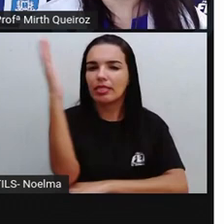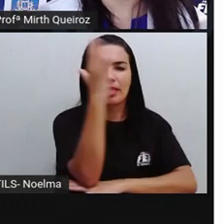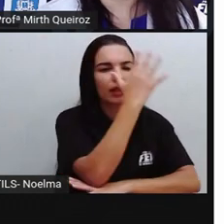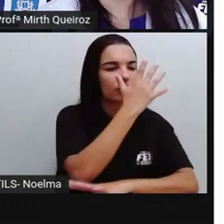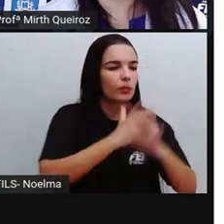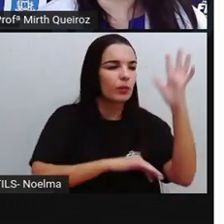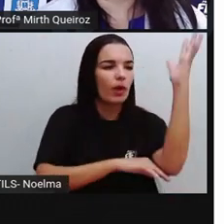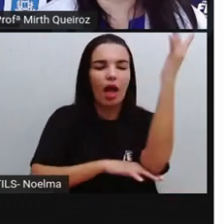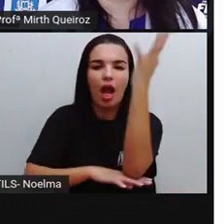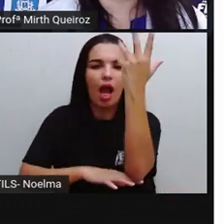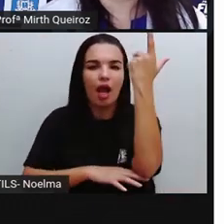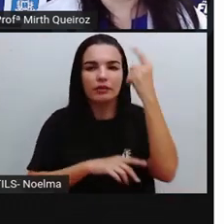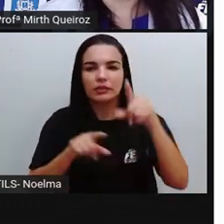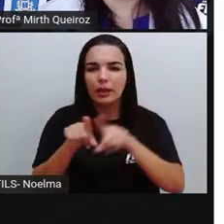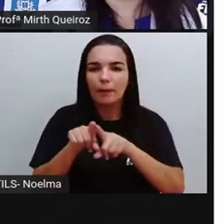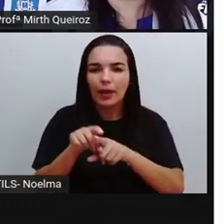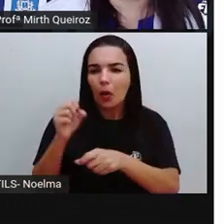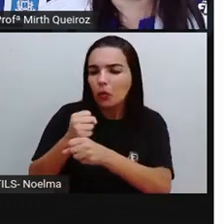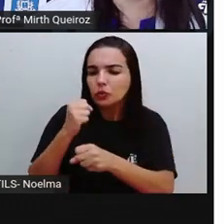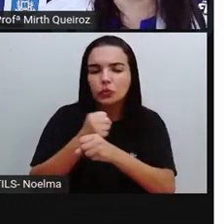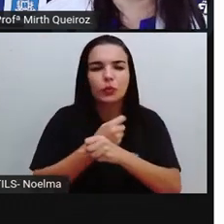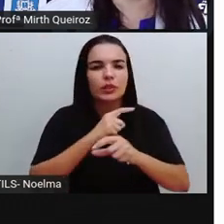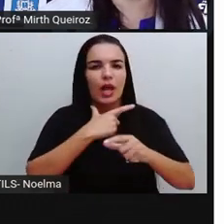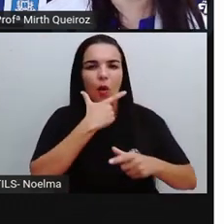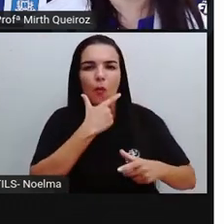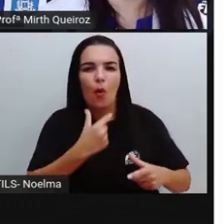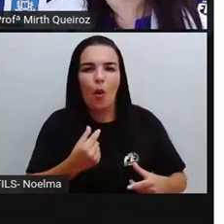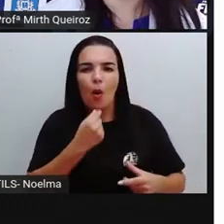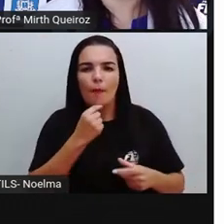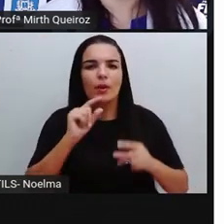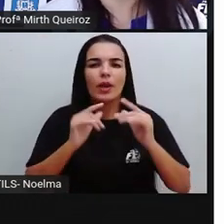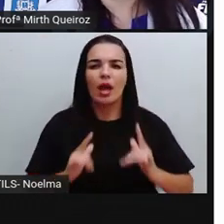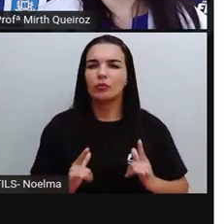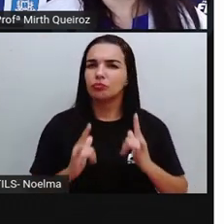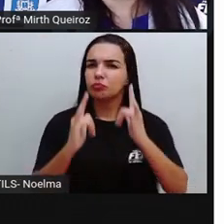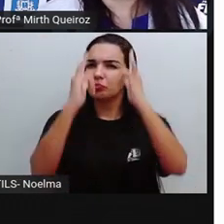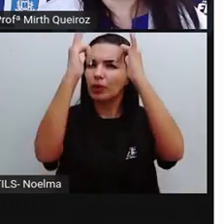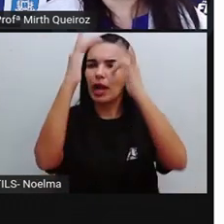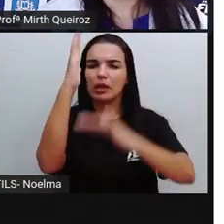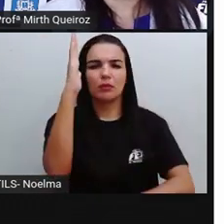ou são construídas pelo homem, né? Que são, no caso, as